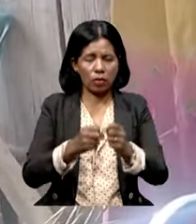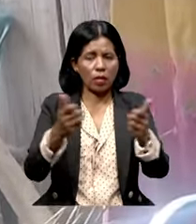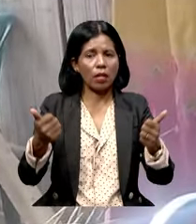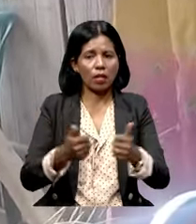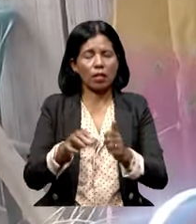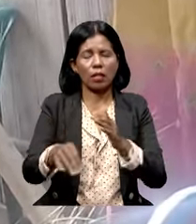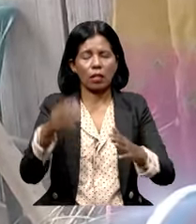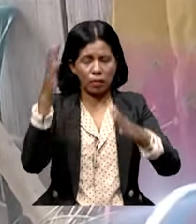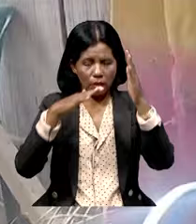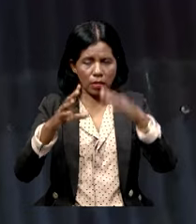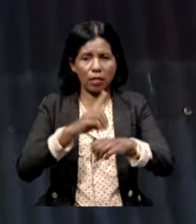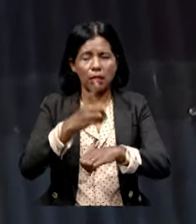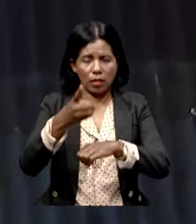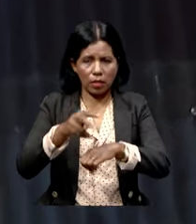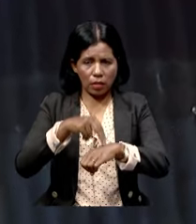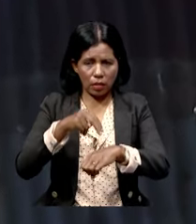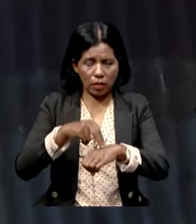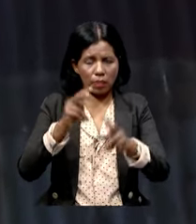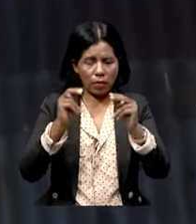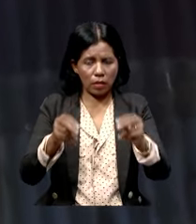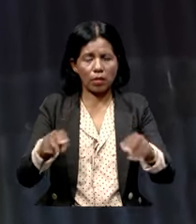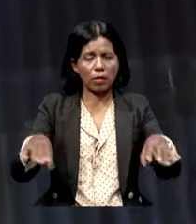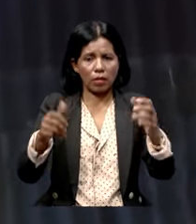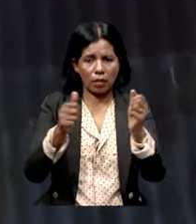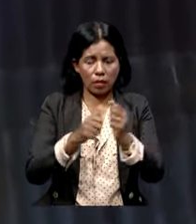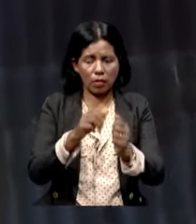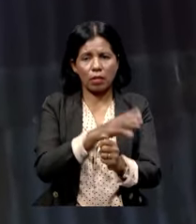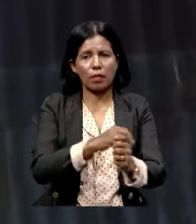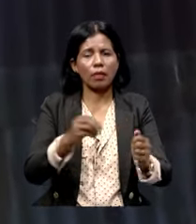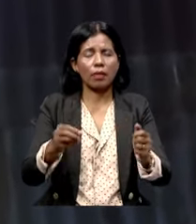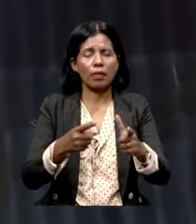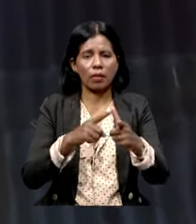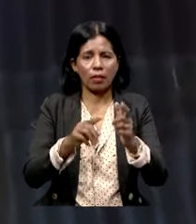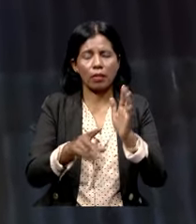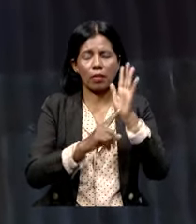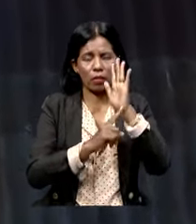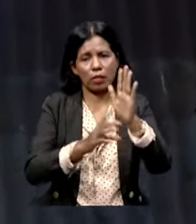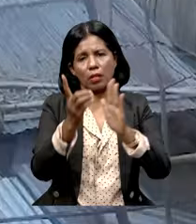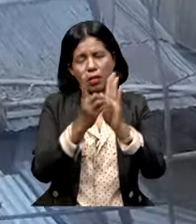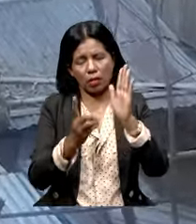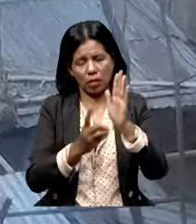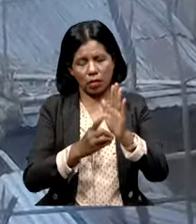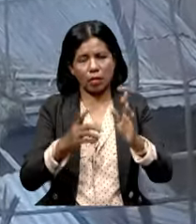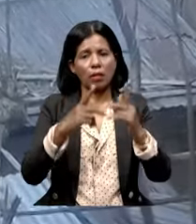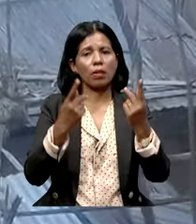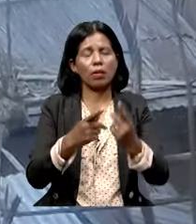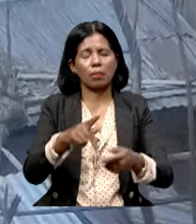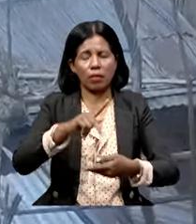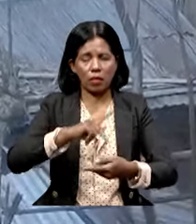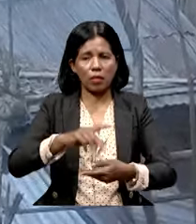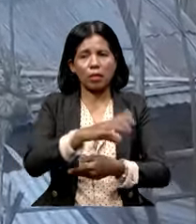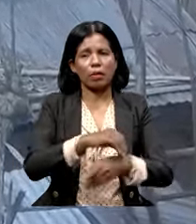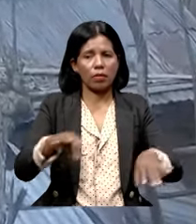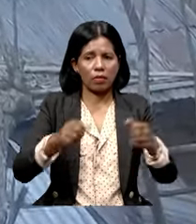reta acontecimento de desastre ruma, precisa halo colaboração no cooperação, Hori relata dados ba autoridade de proteção civil, nune bele